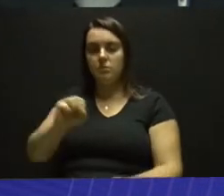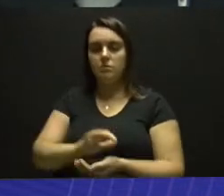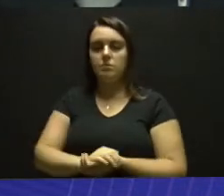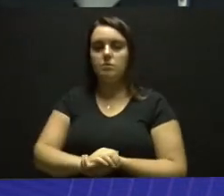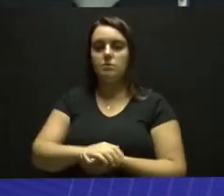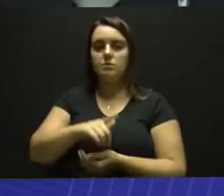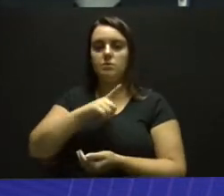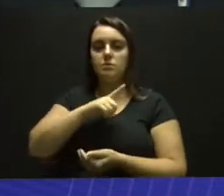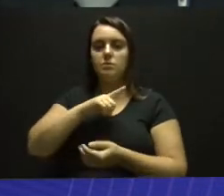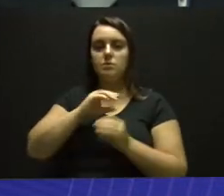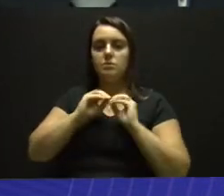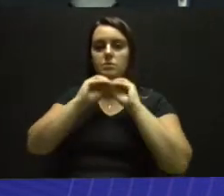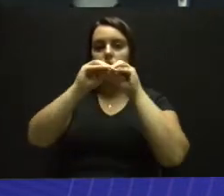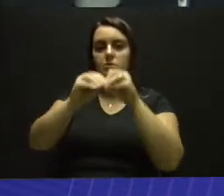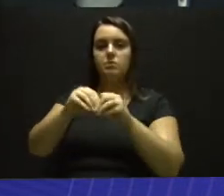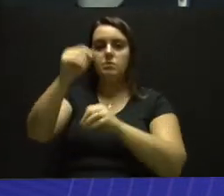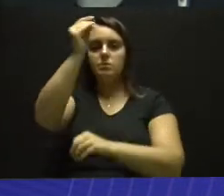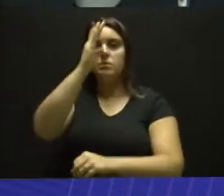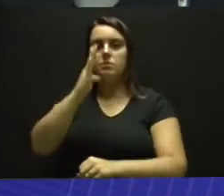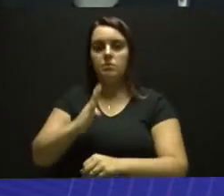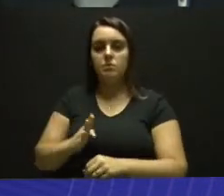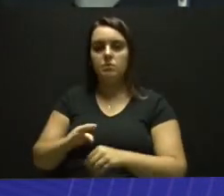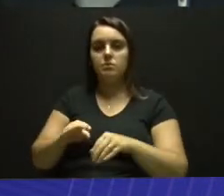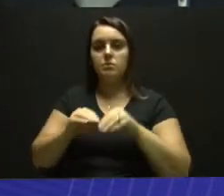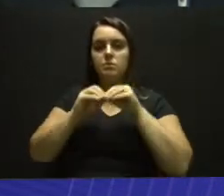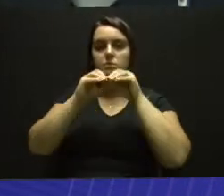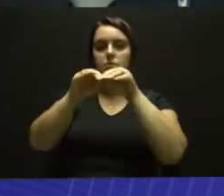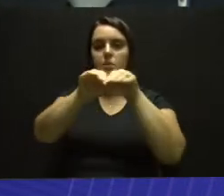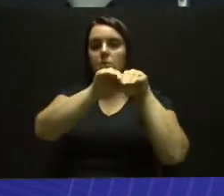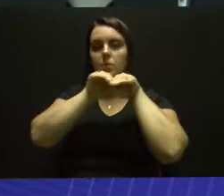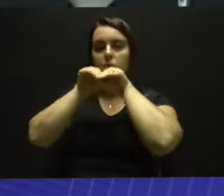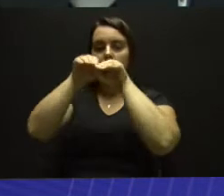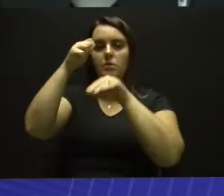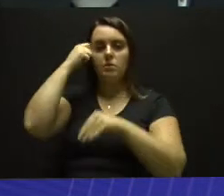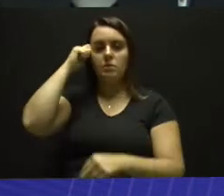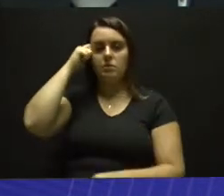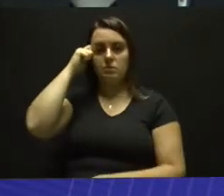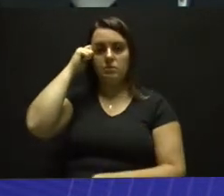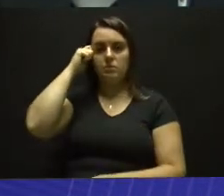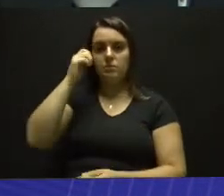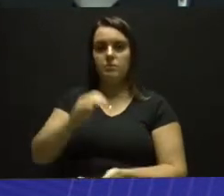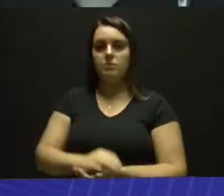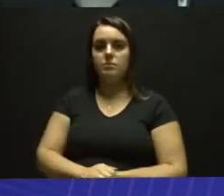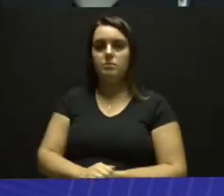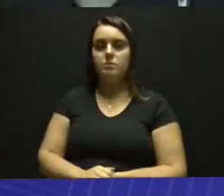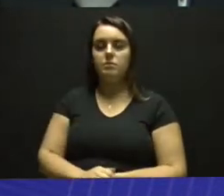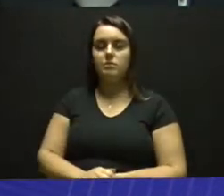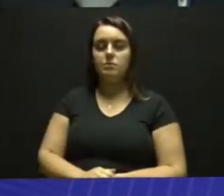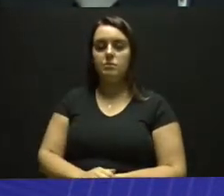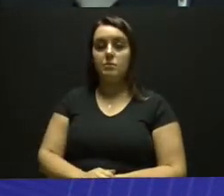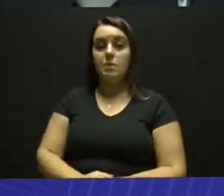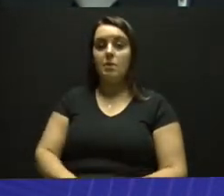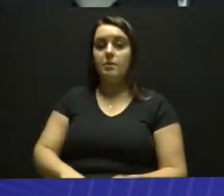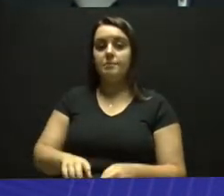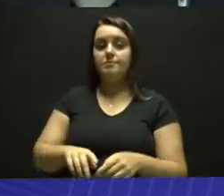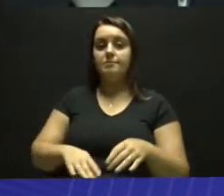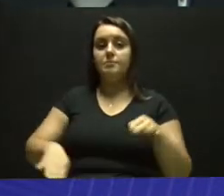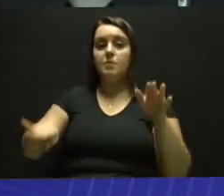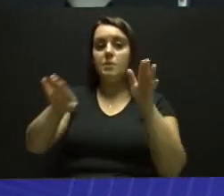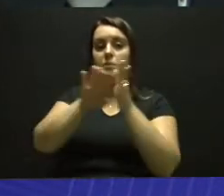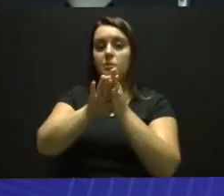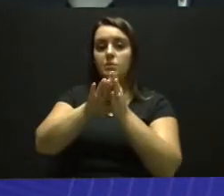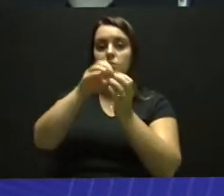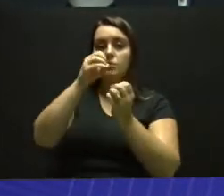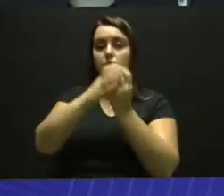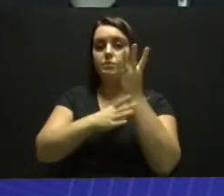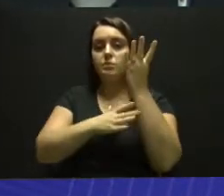do sistema nacional de promoção da igualdade social o sinapi e por último a criação do